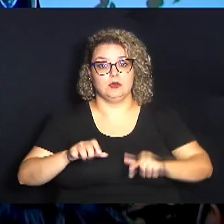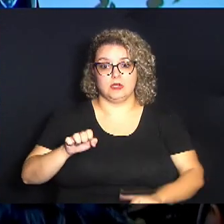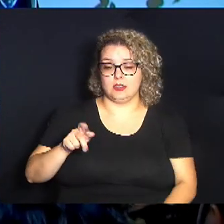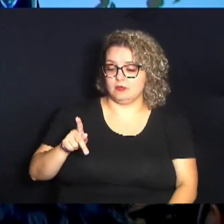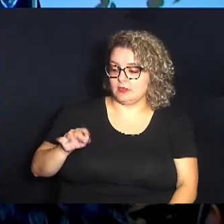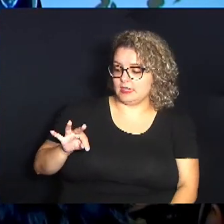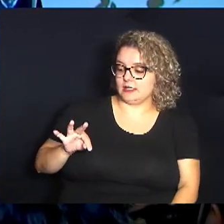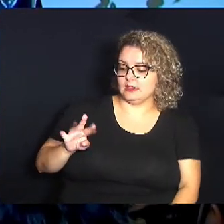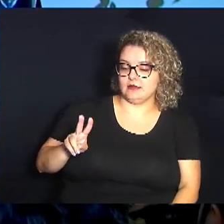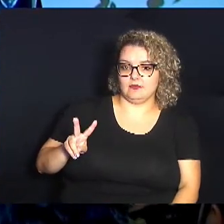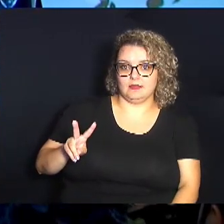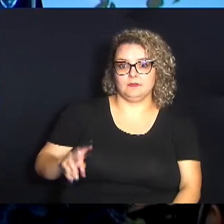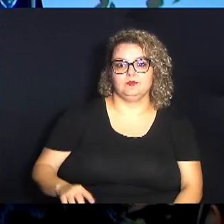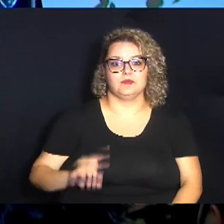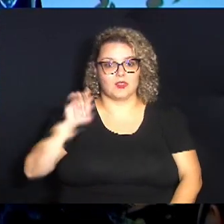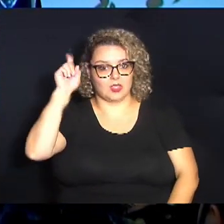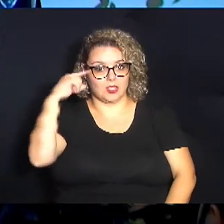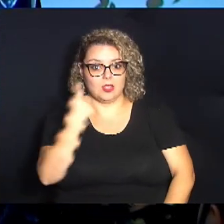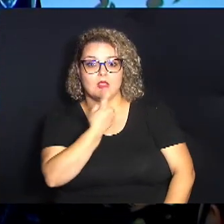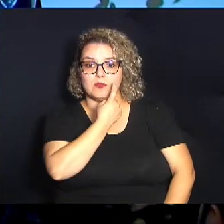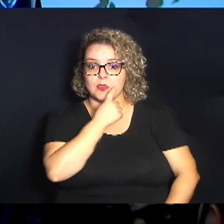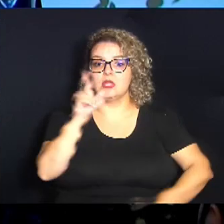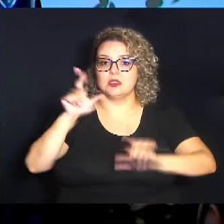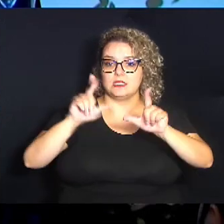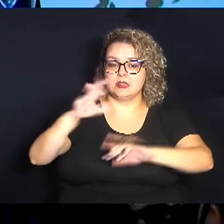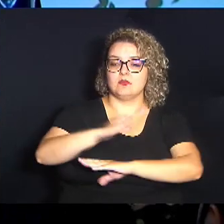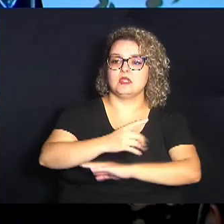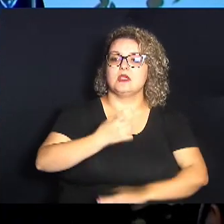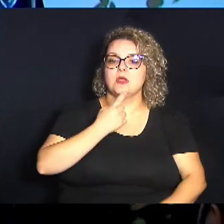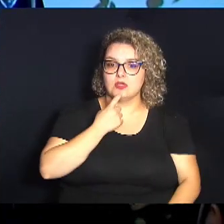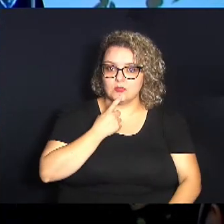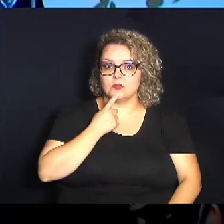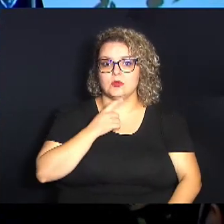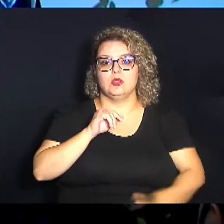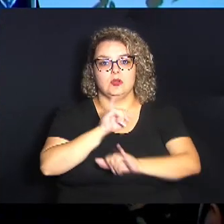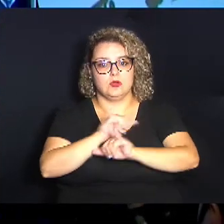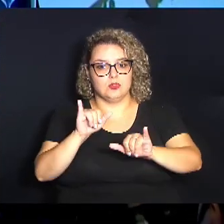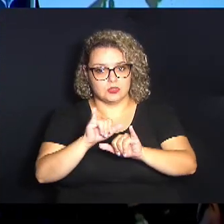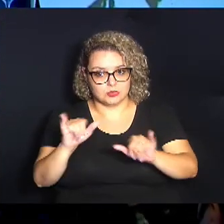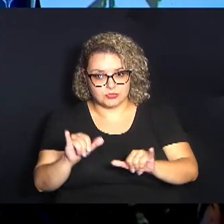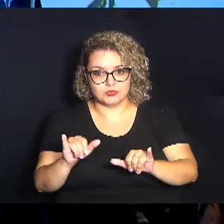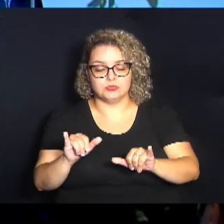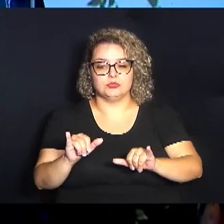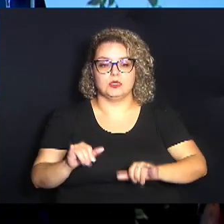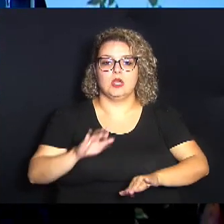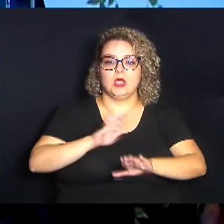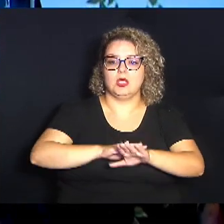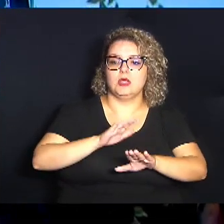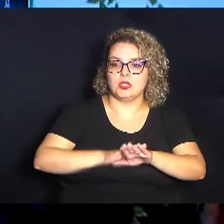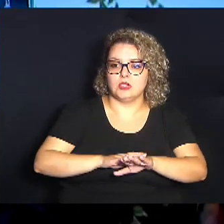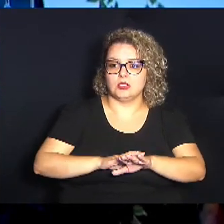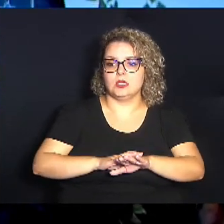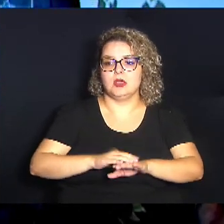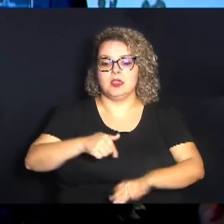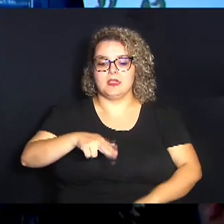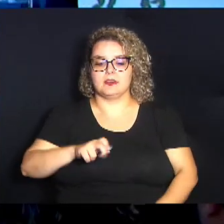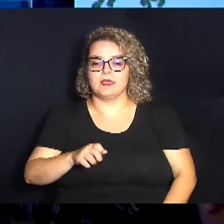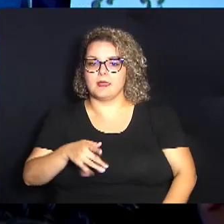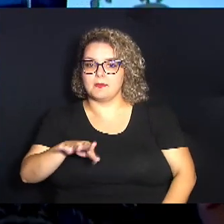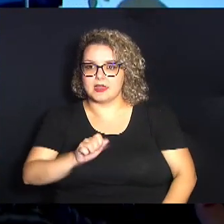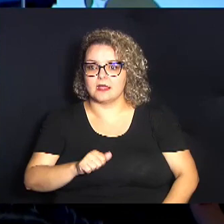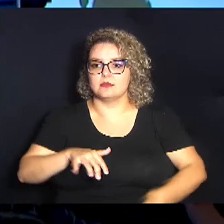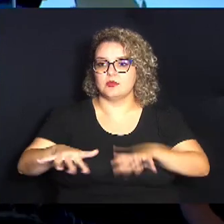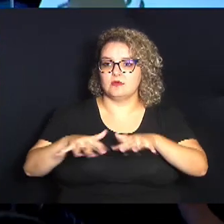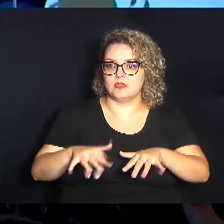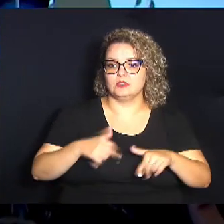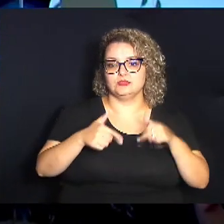Campinas. Mirna Mara de Abreu, da TV Câmara Campinas, com a reportagem Ações Quebrada em Movimento, sobre o